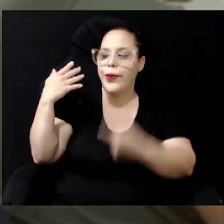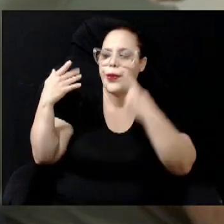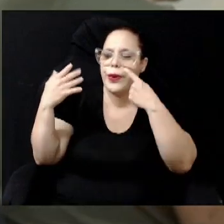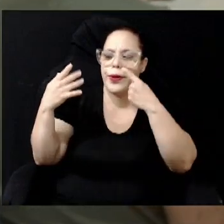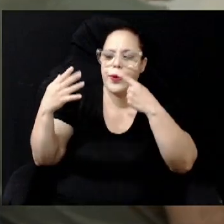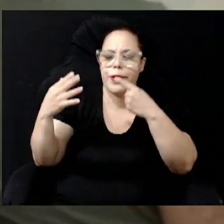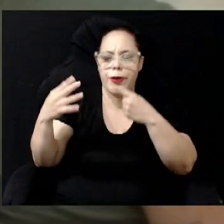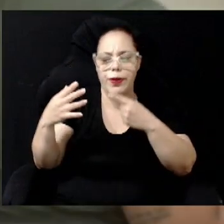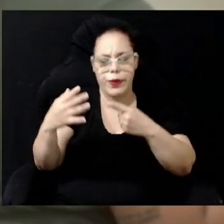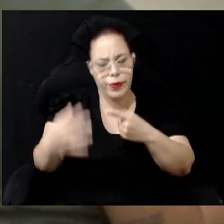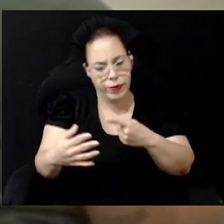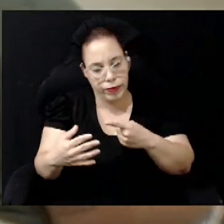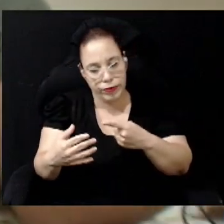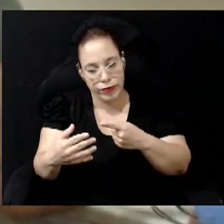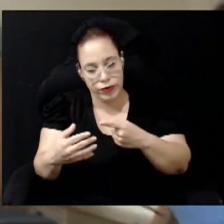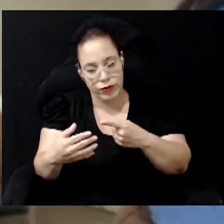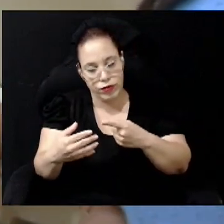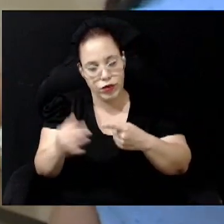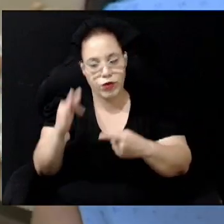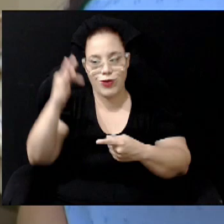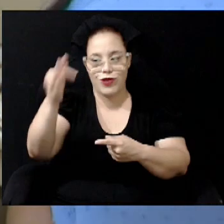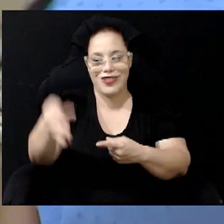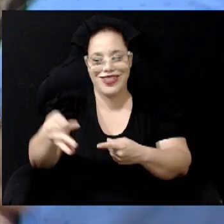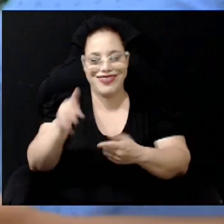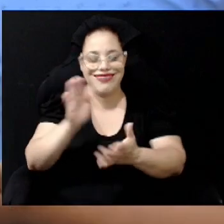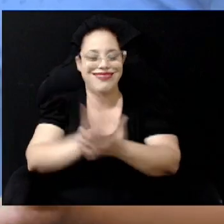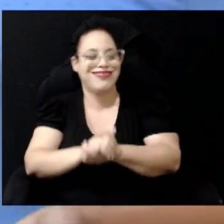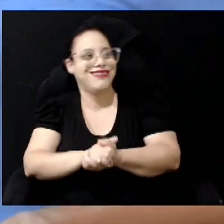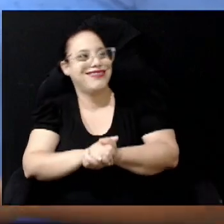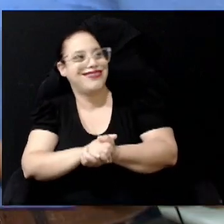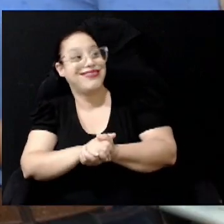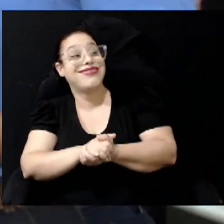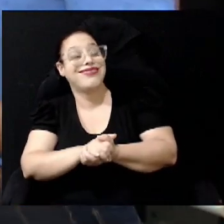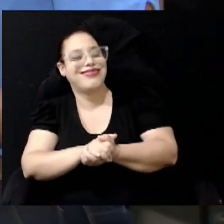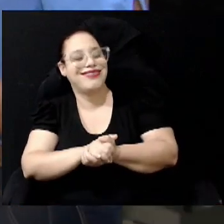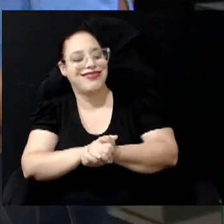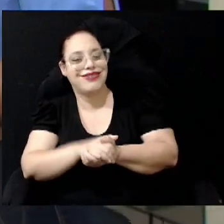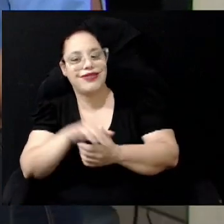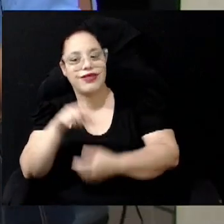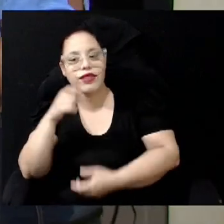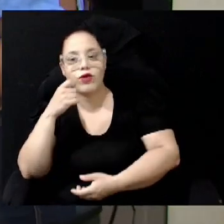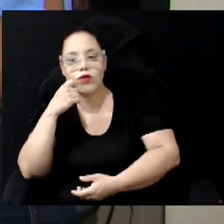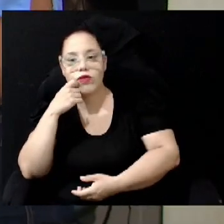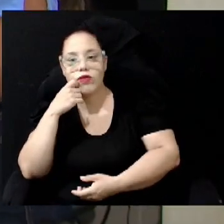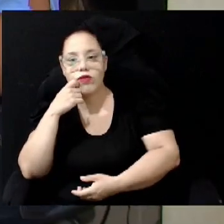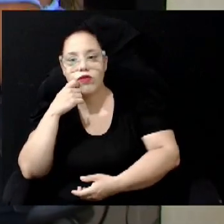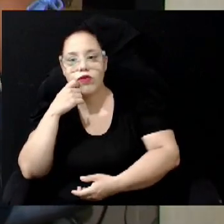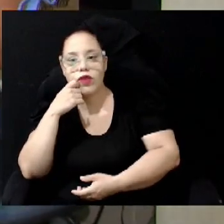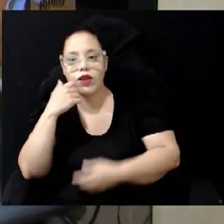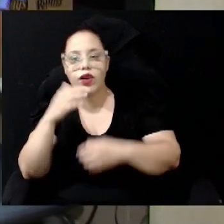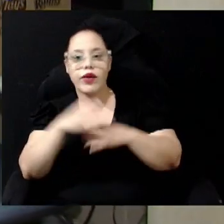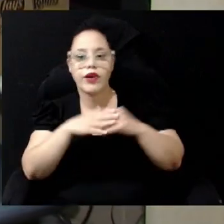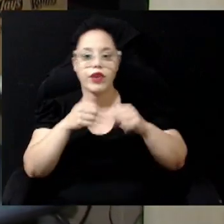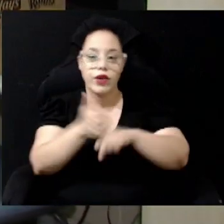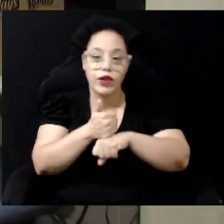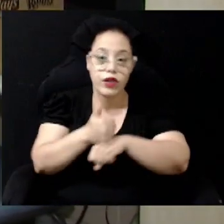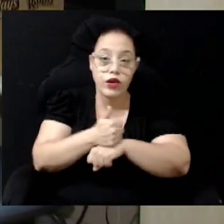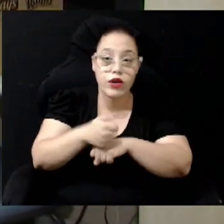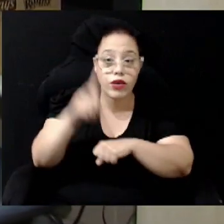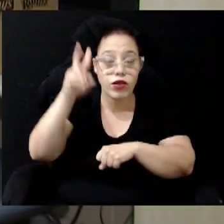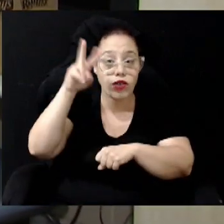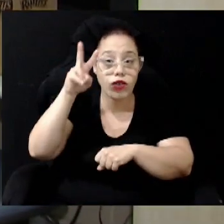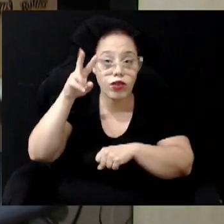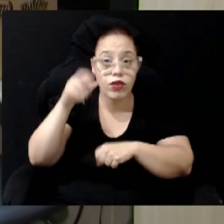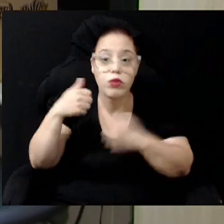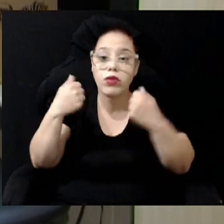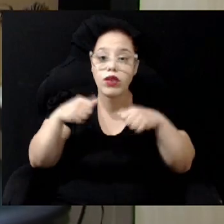e trazer para o futuro. Quem está apto a exercer a profissão de historiador, ele precisa realmente gostar